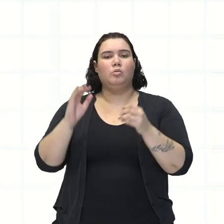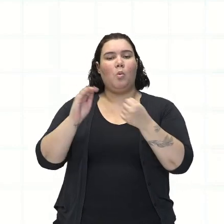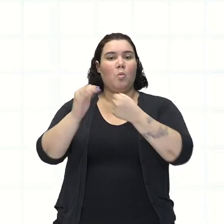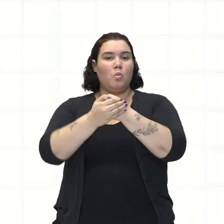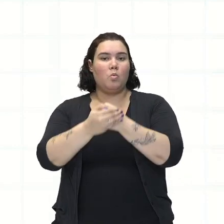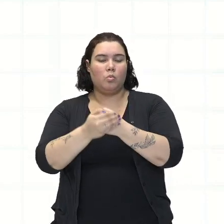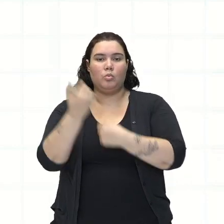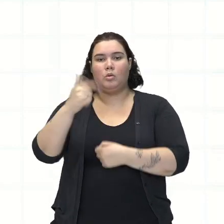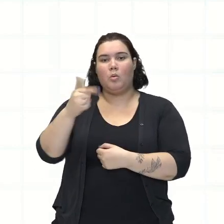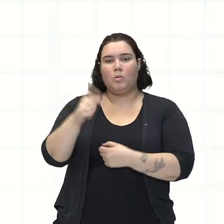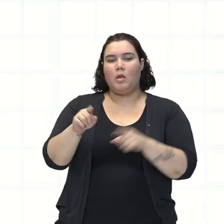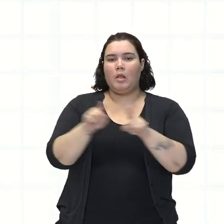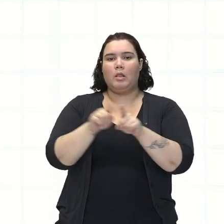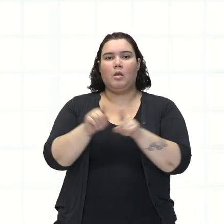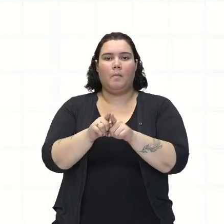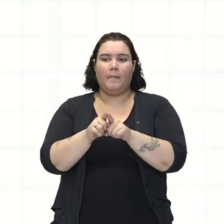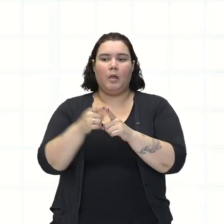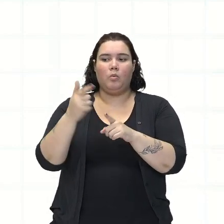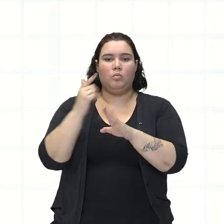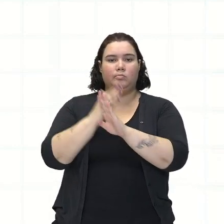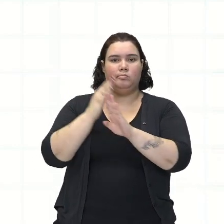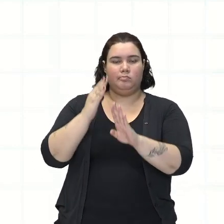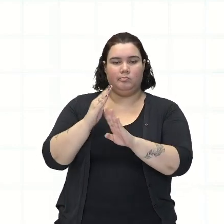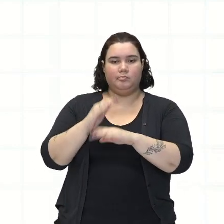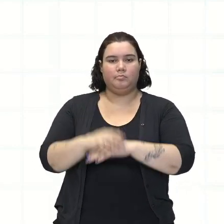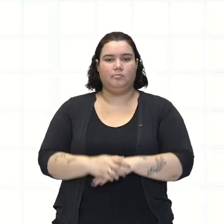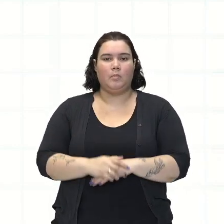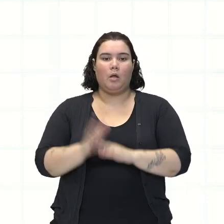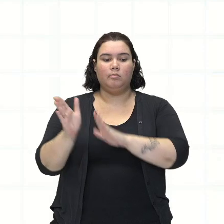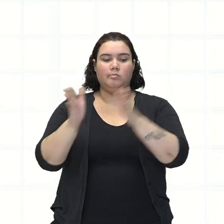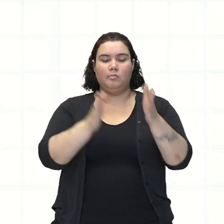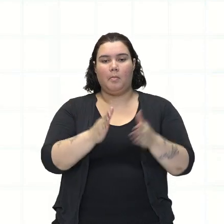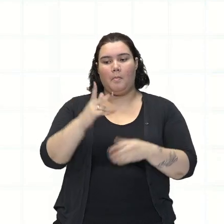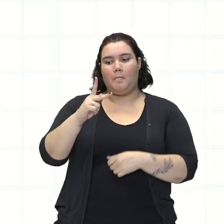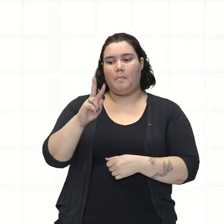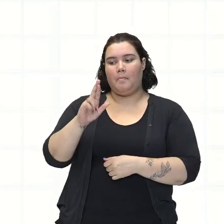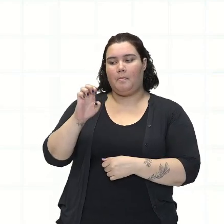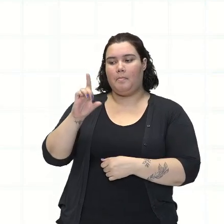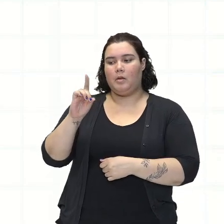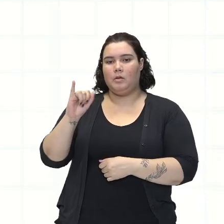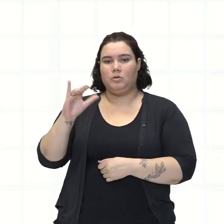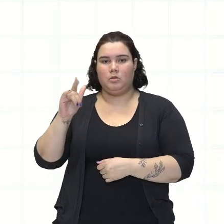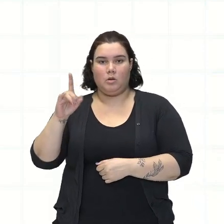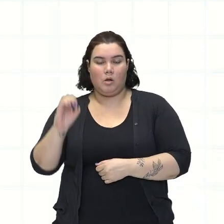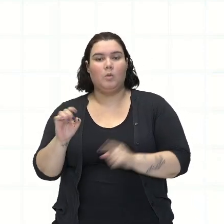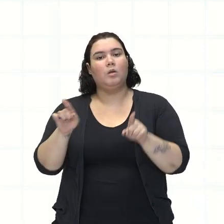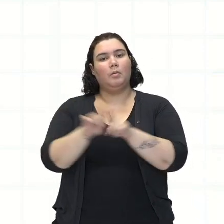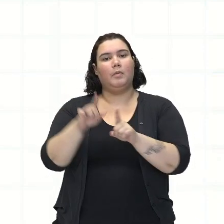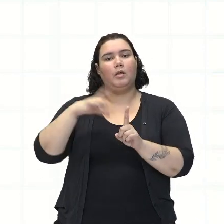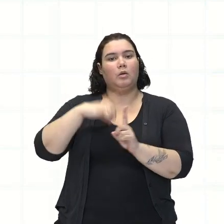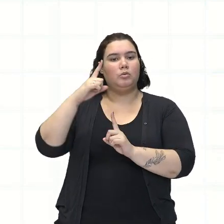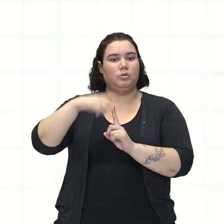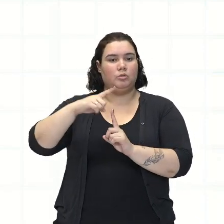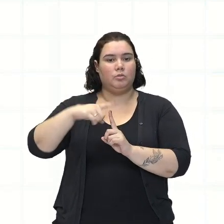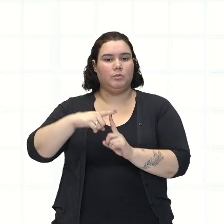indeterminado. Aí eu vou partir para o predicado. Identifiquei o predicado, eu também tenho tipos de